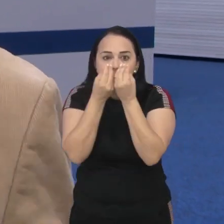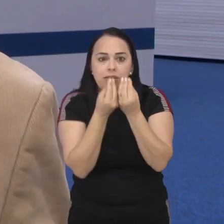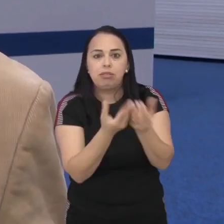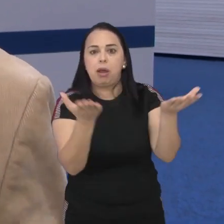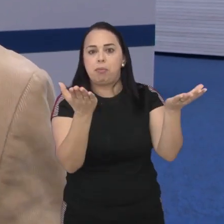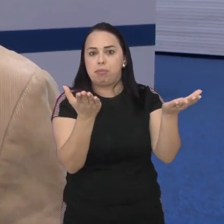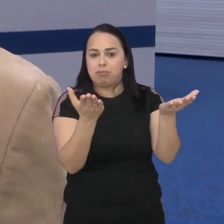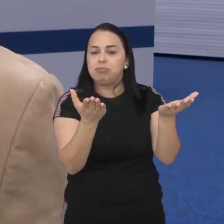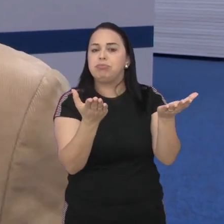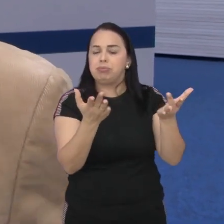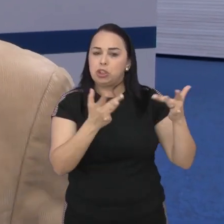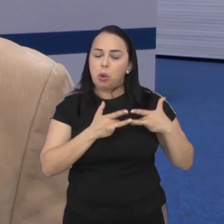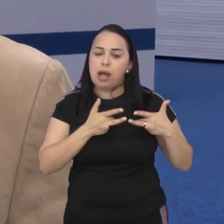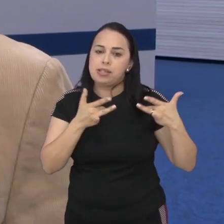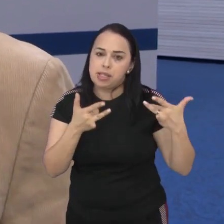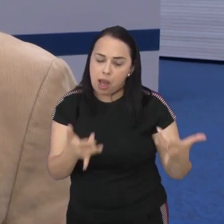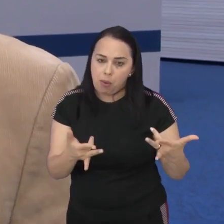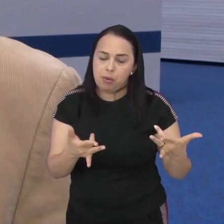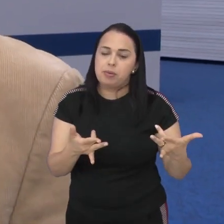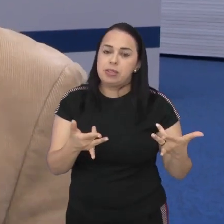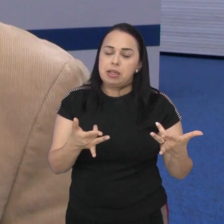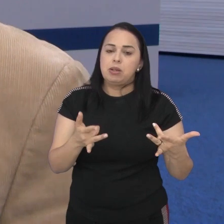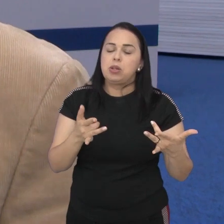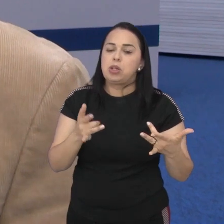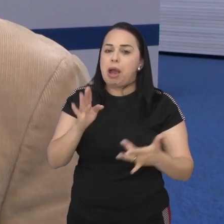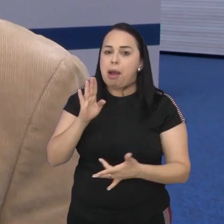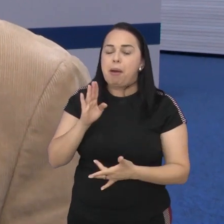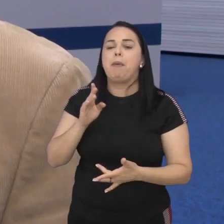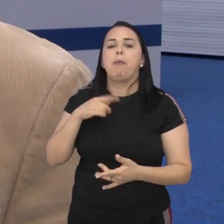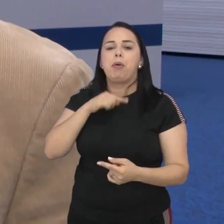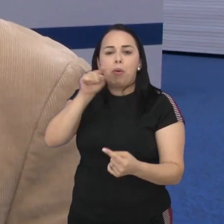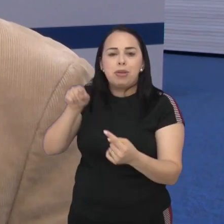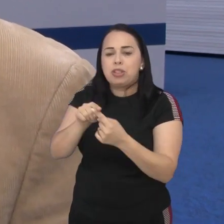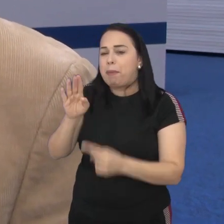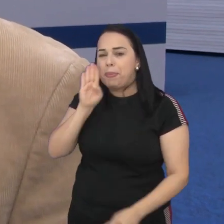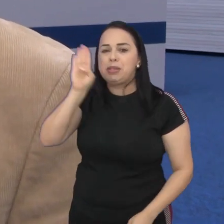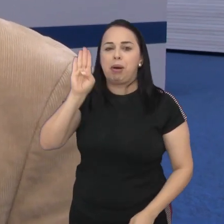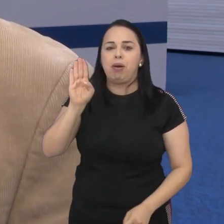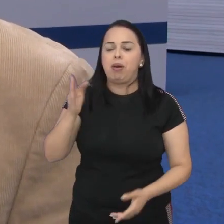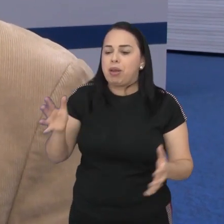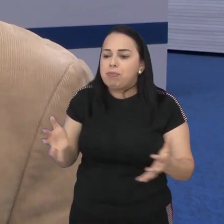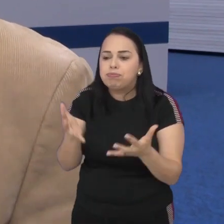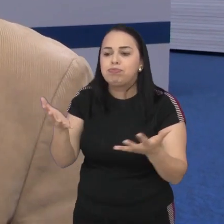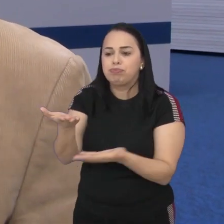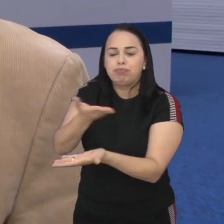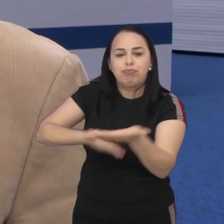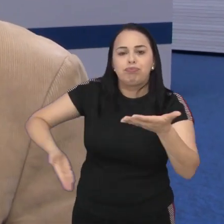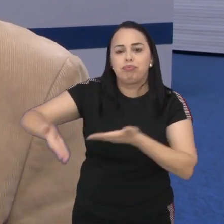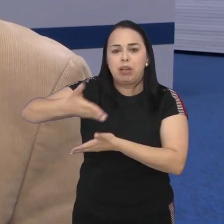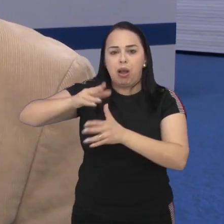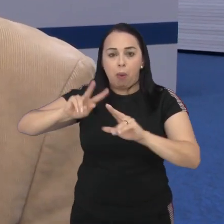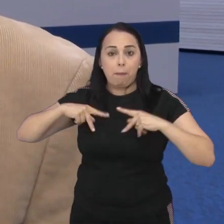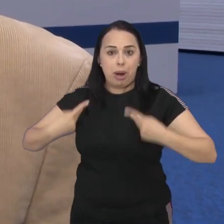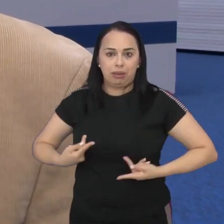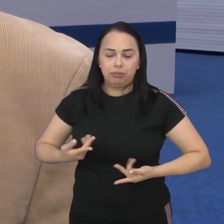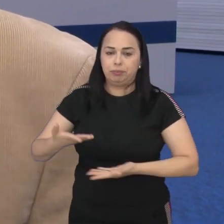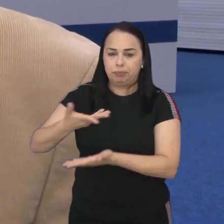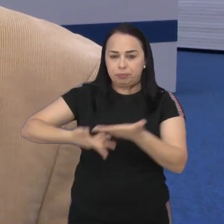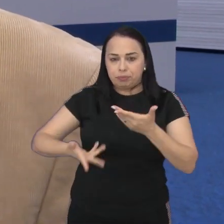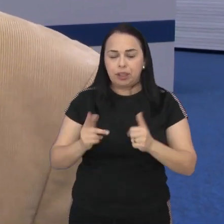para as entidades do município. E a missão principal é fazer o desenvolvimento humano, né? E a gente